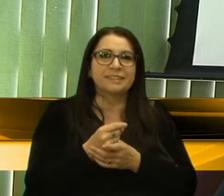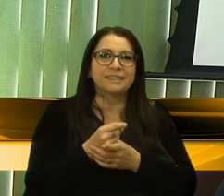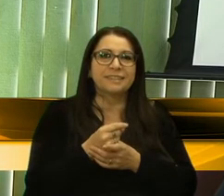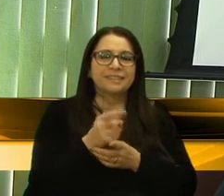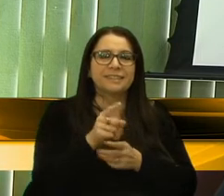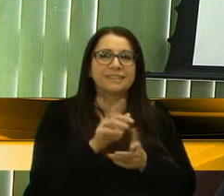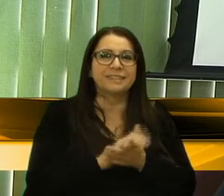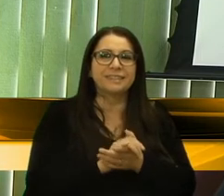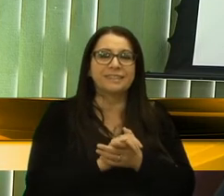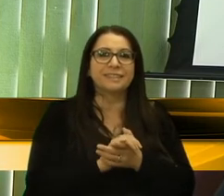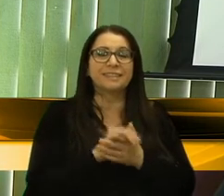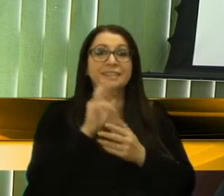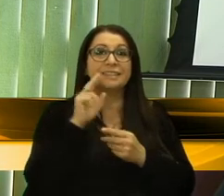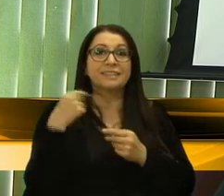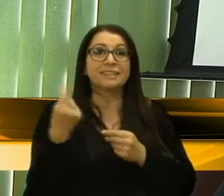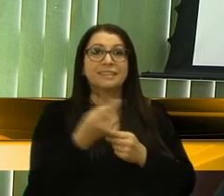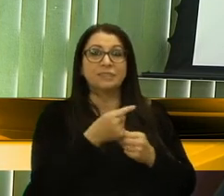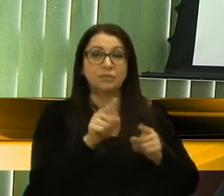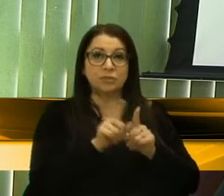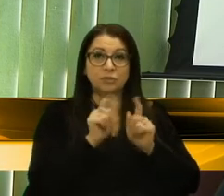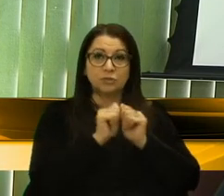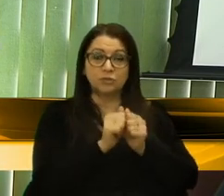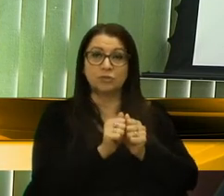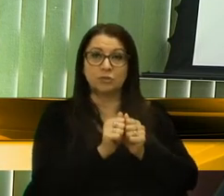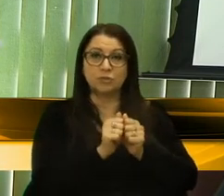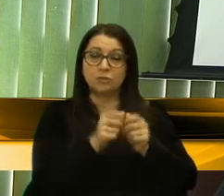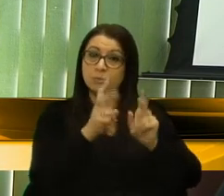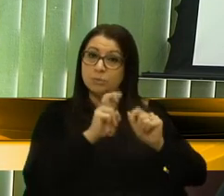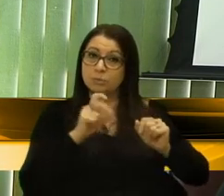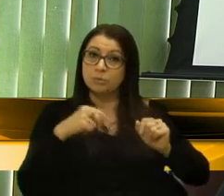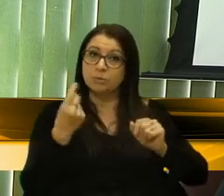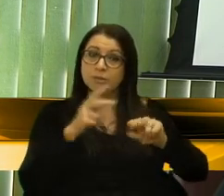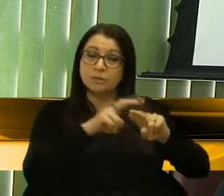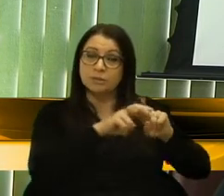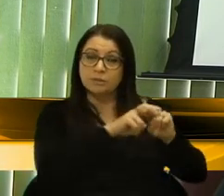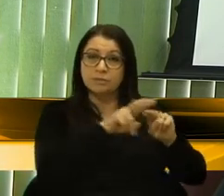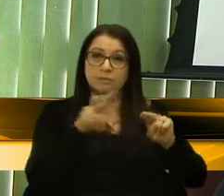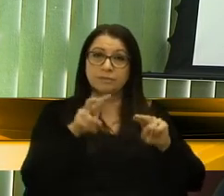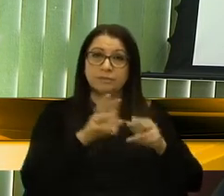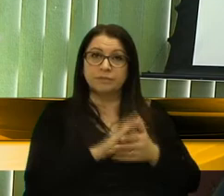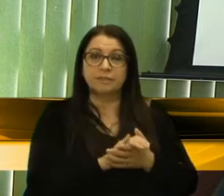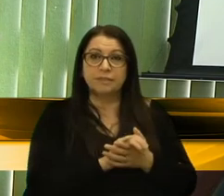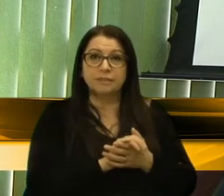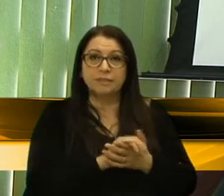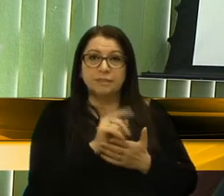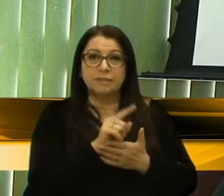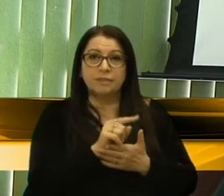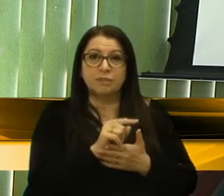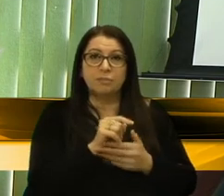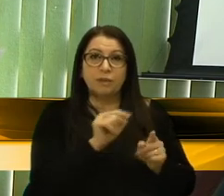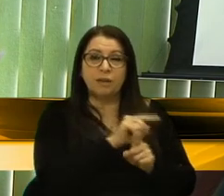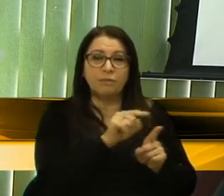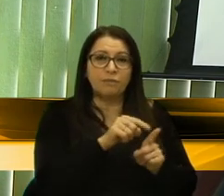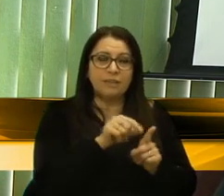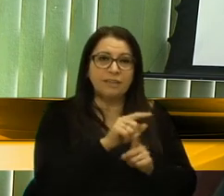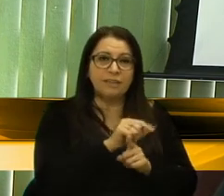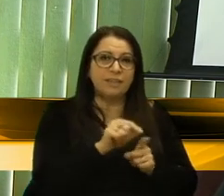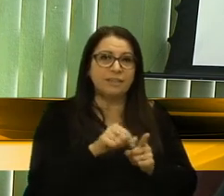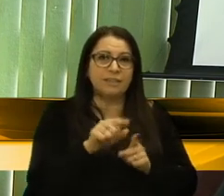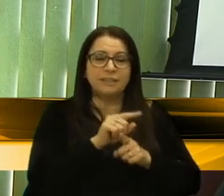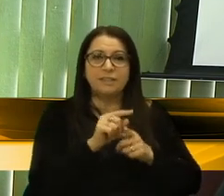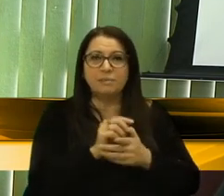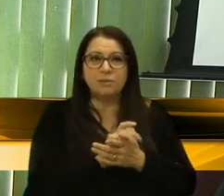Assim, observamos que todas as causas que mais afligem a nossa comunidade, por ordem